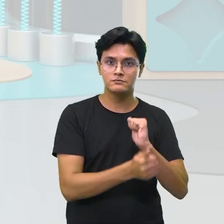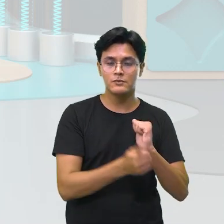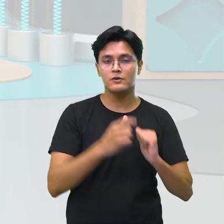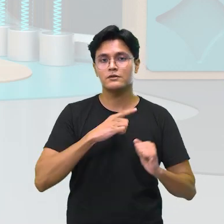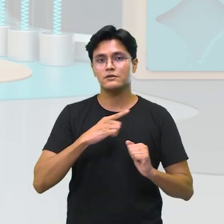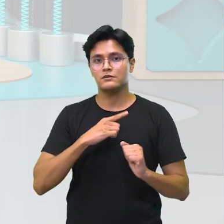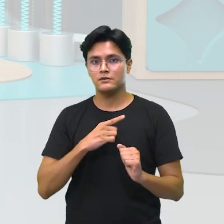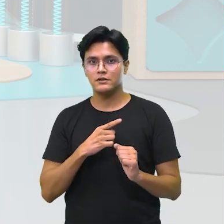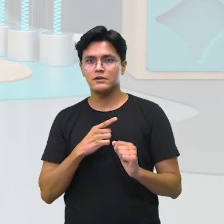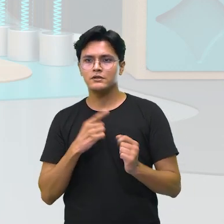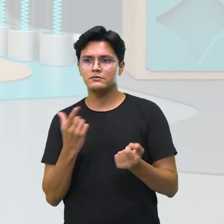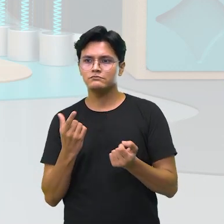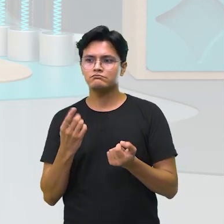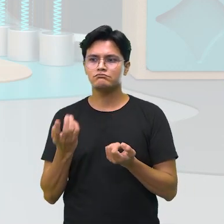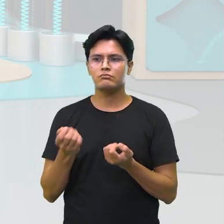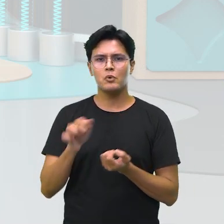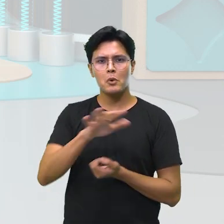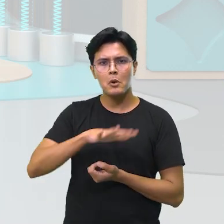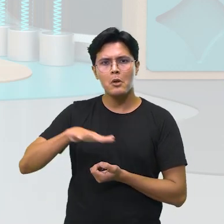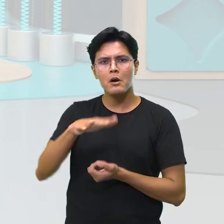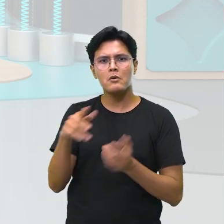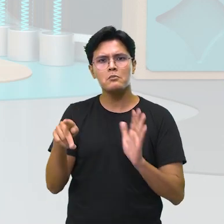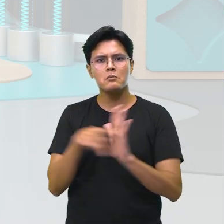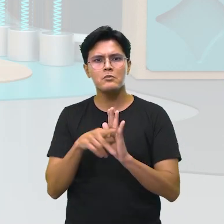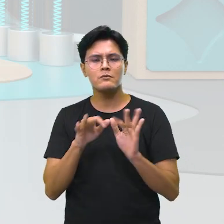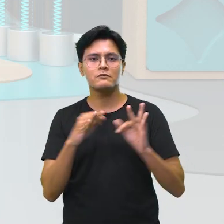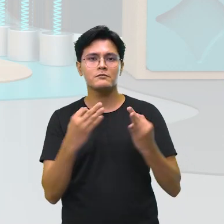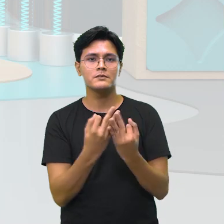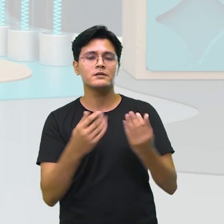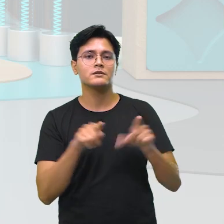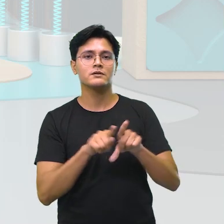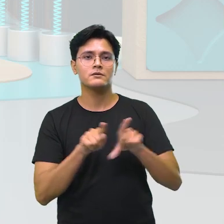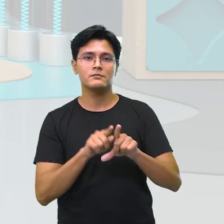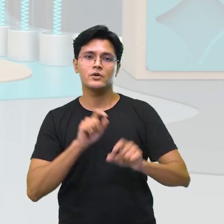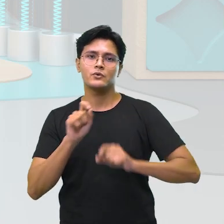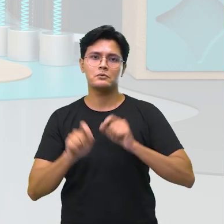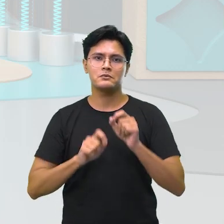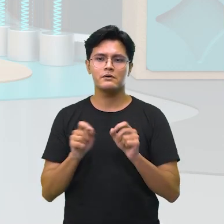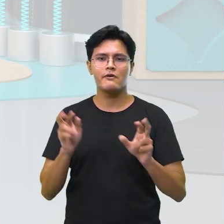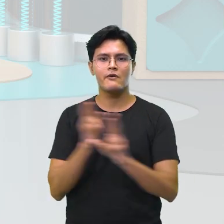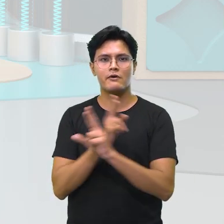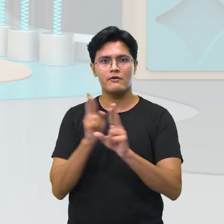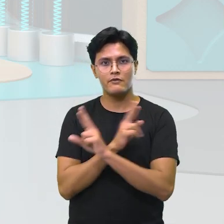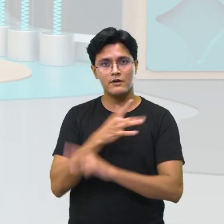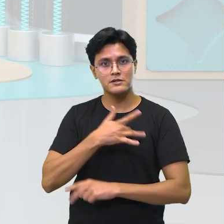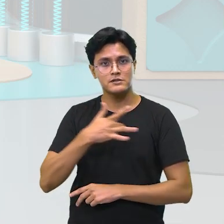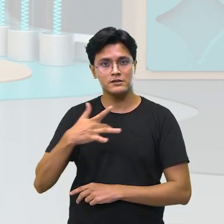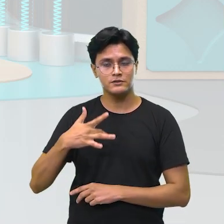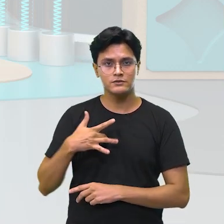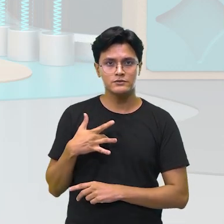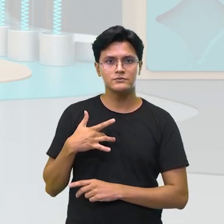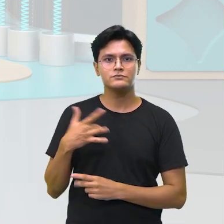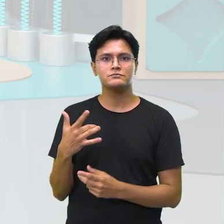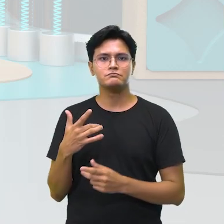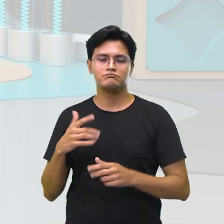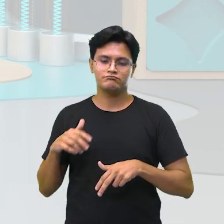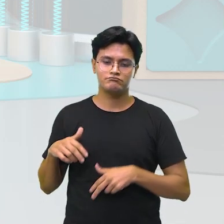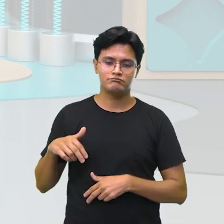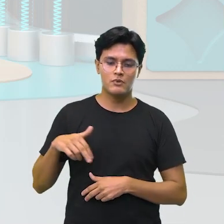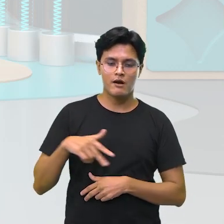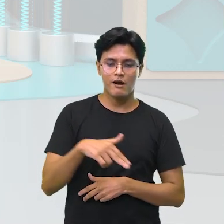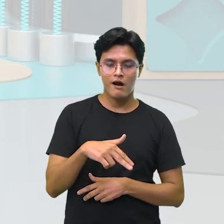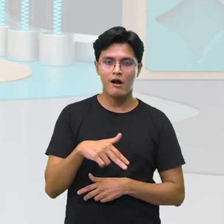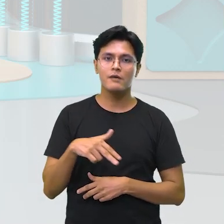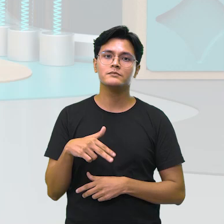de família e também de muita questão de saúde, né? É aquela caminhada, tem os idosos, né?